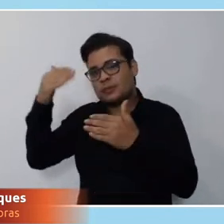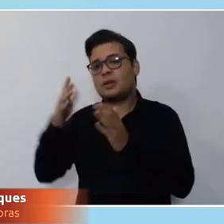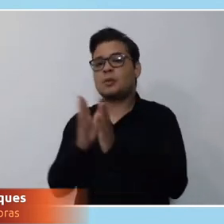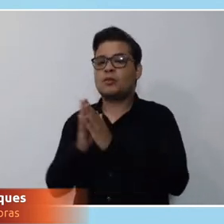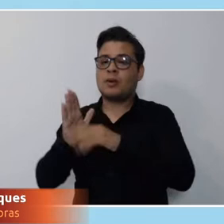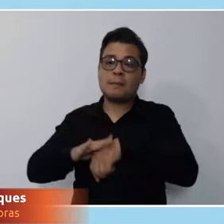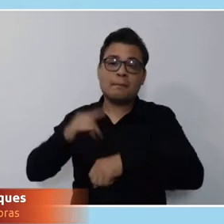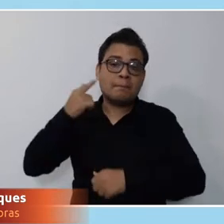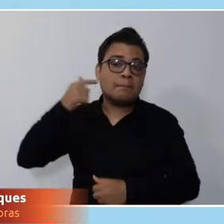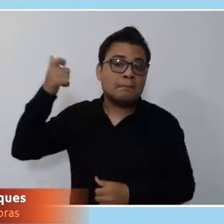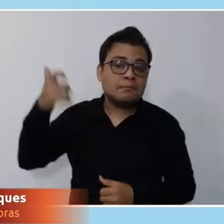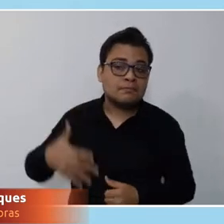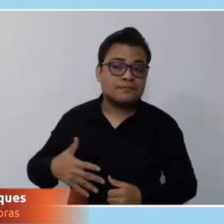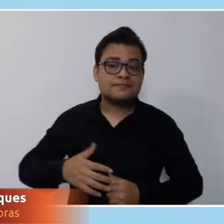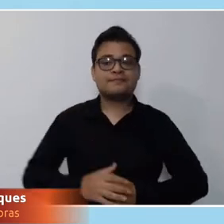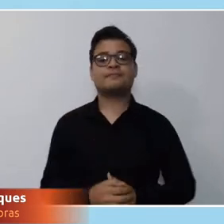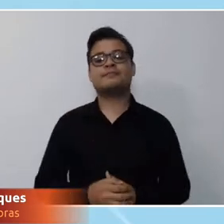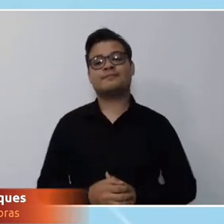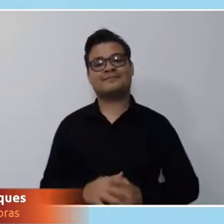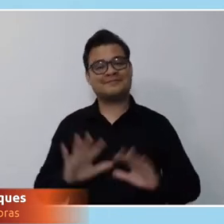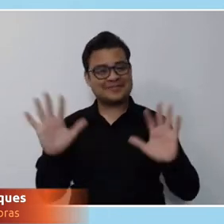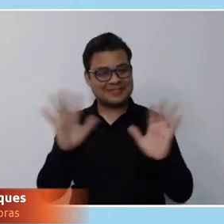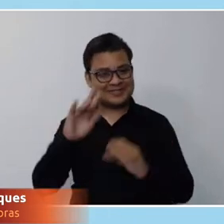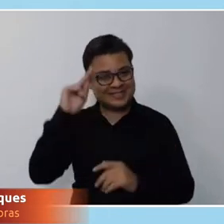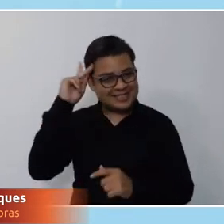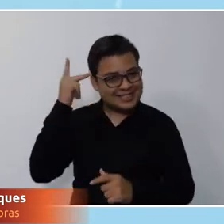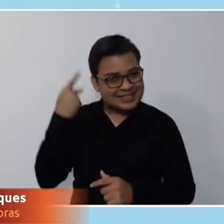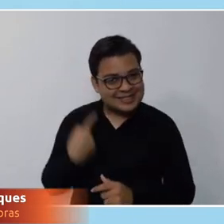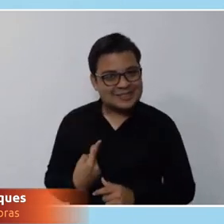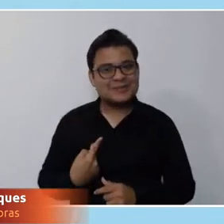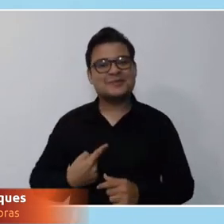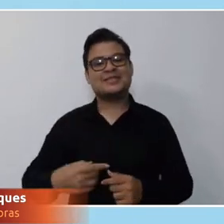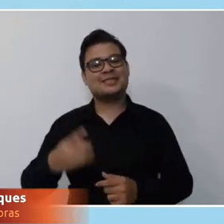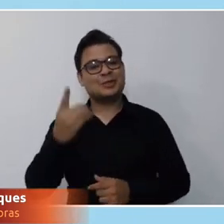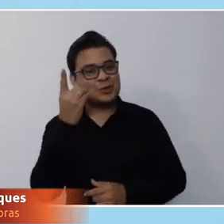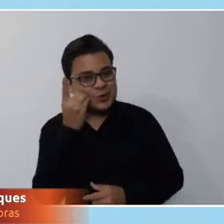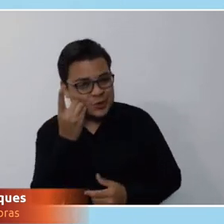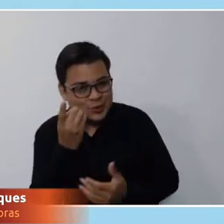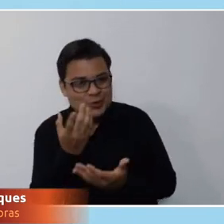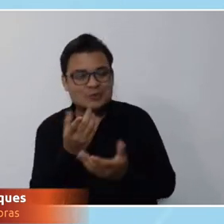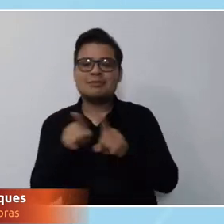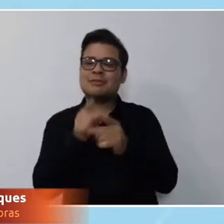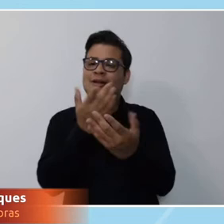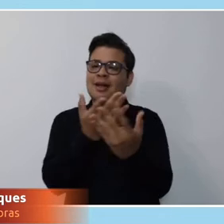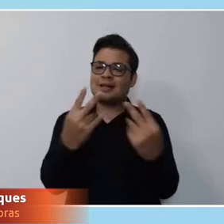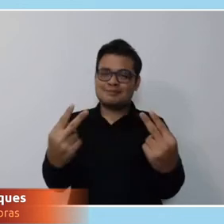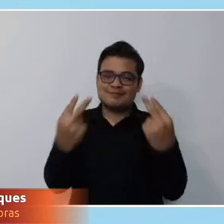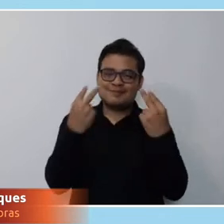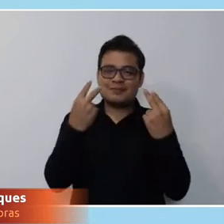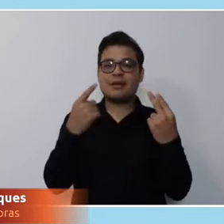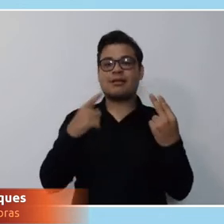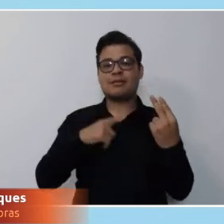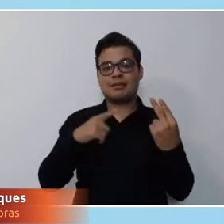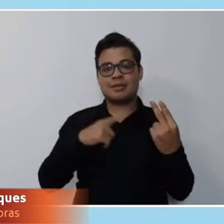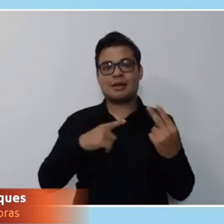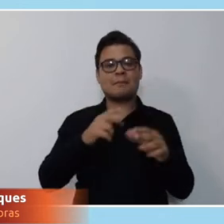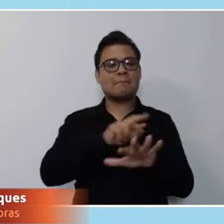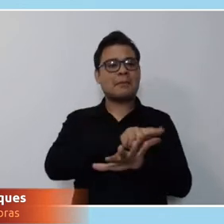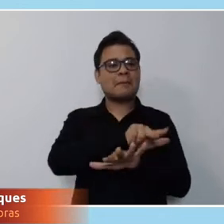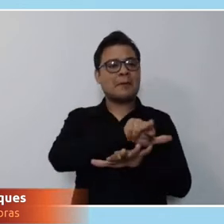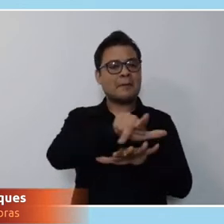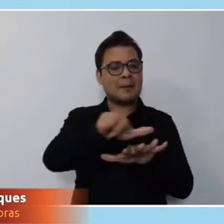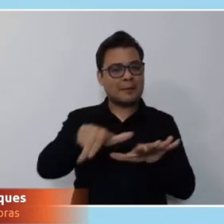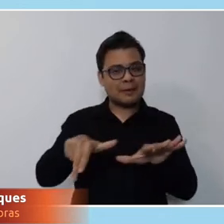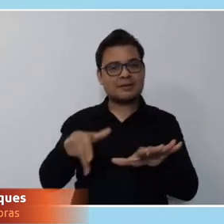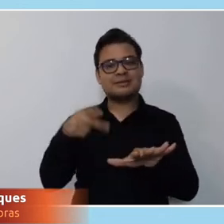público. Olá, Camila, Diogo e todo mundo que está acompanhando a gente nos variados canais por